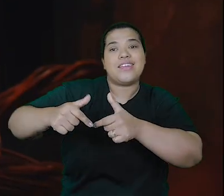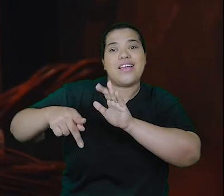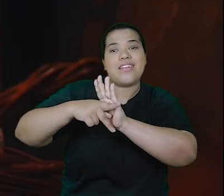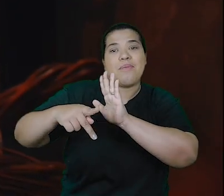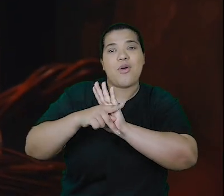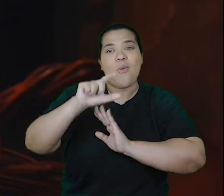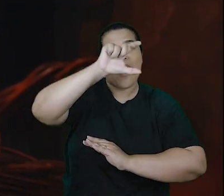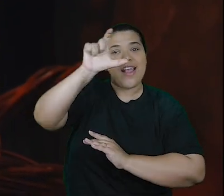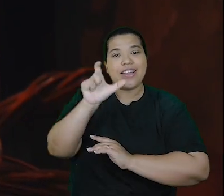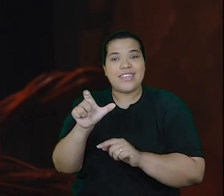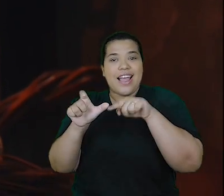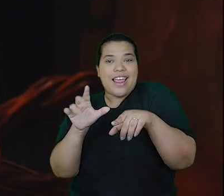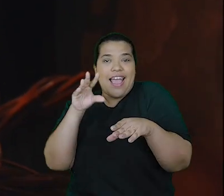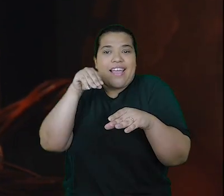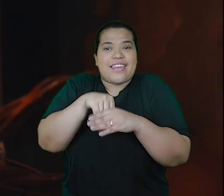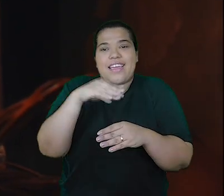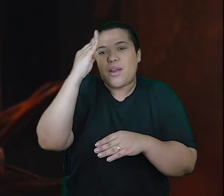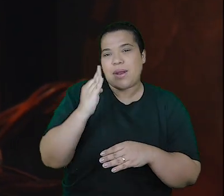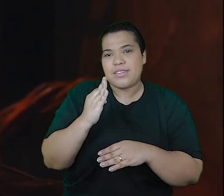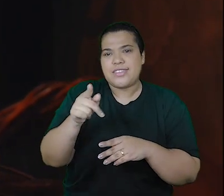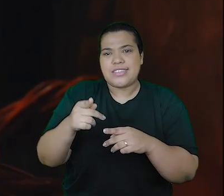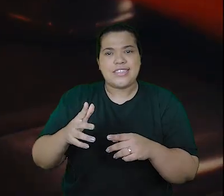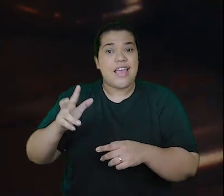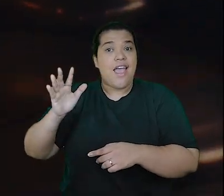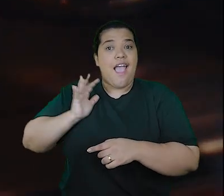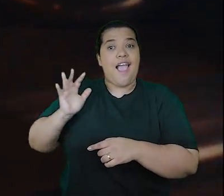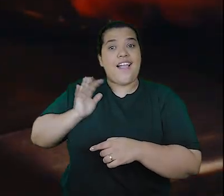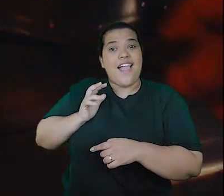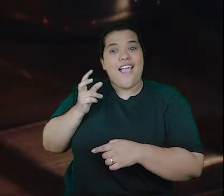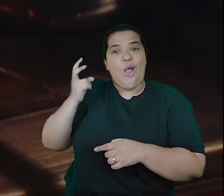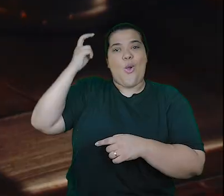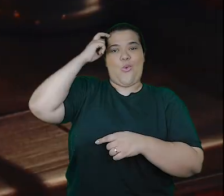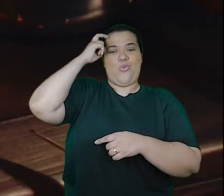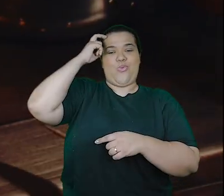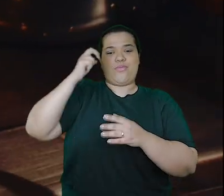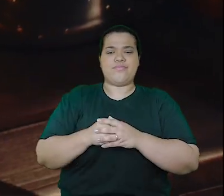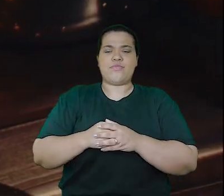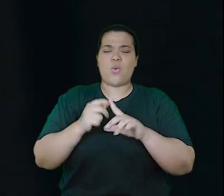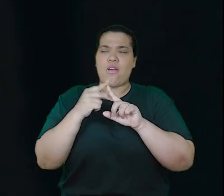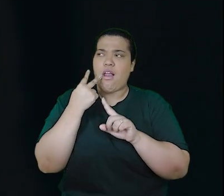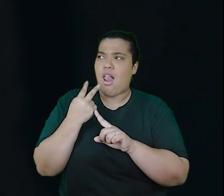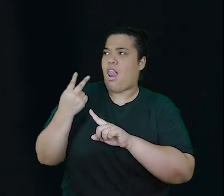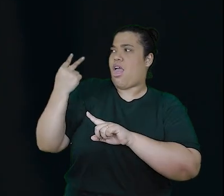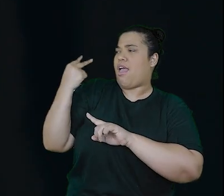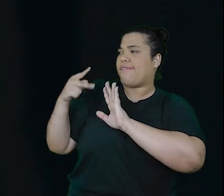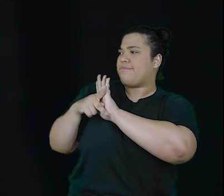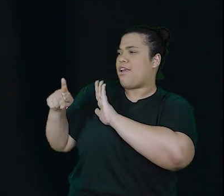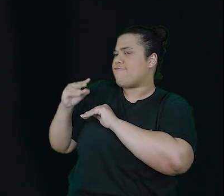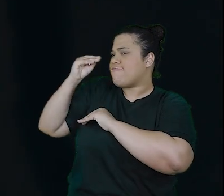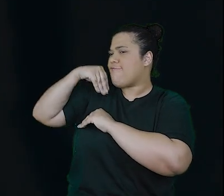Itália deles aqui no Brasil, né? Então, assim, aquela era a riqueza cultural que eles traziam. Quando a gente olha para trás, jamais a gente olha para